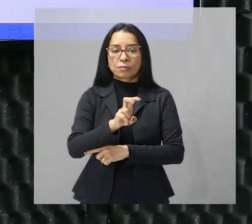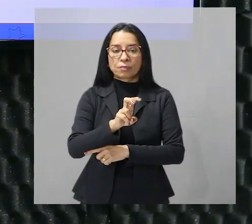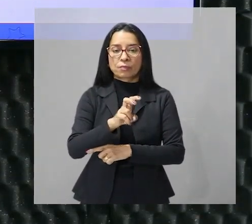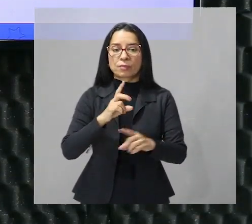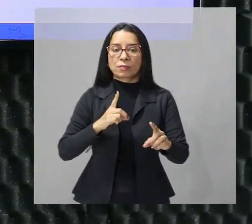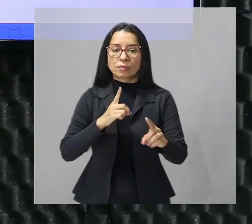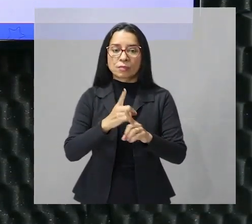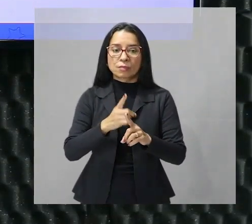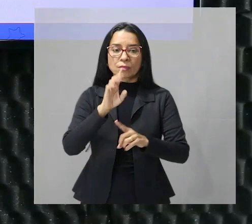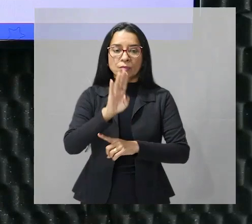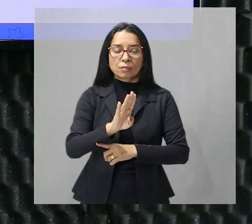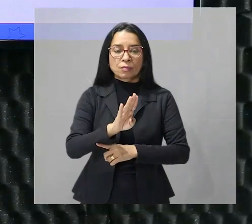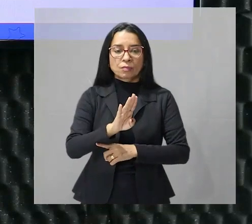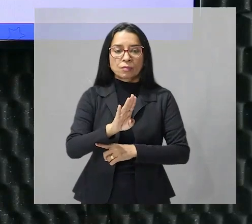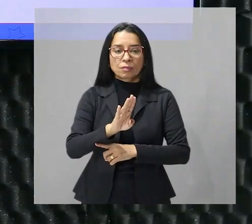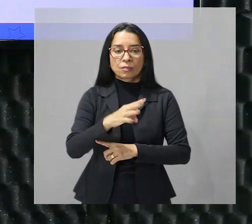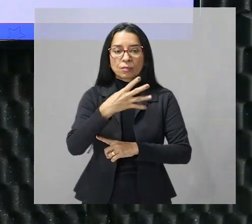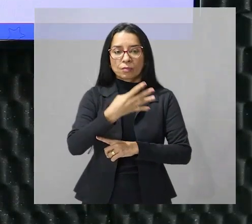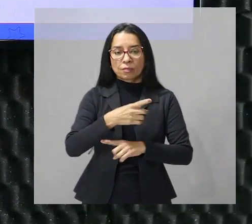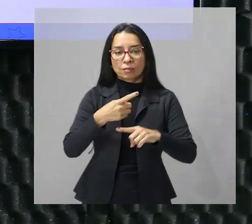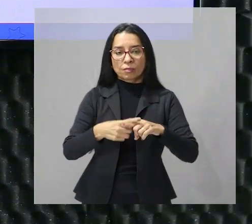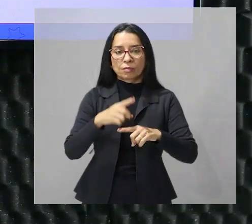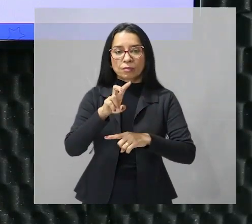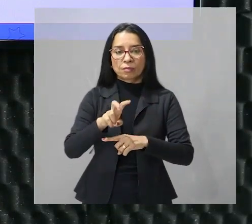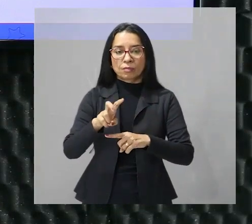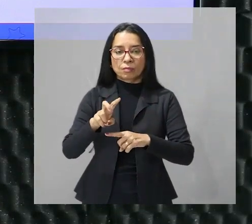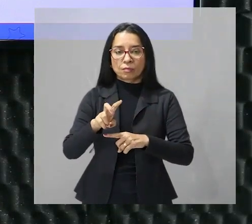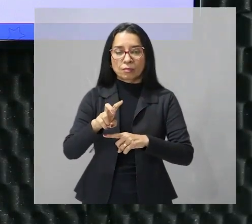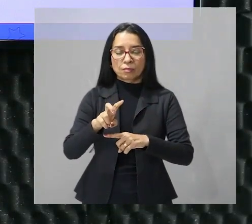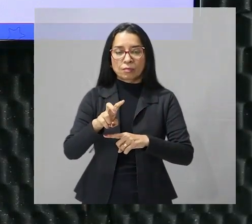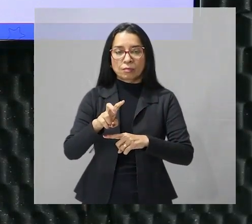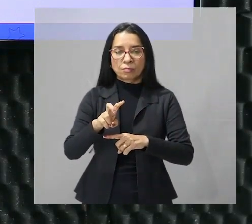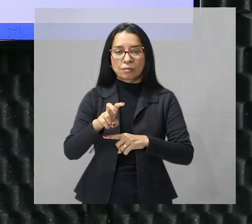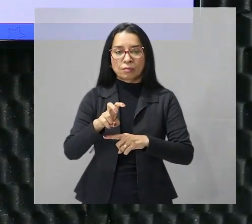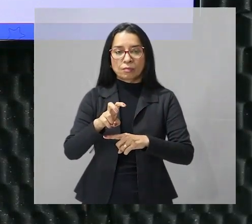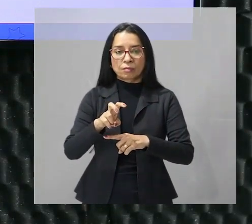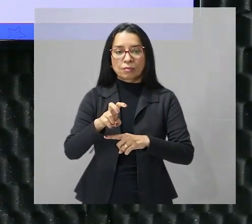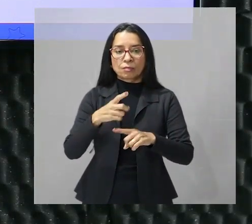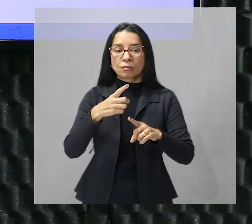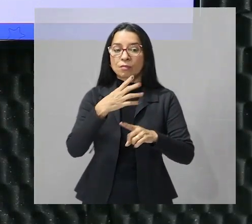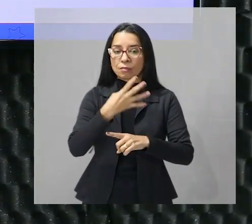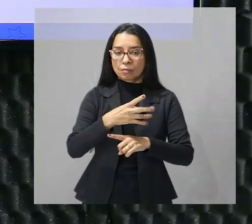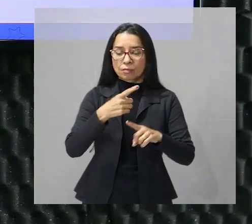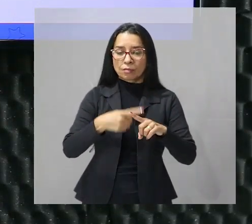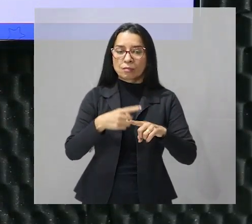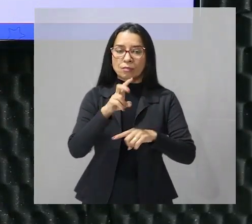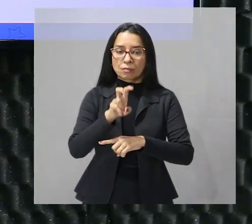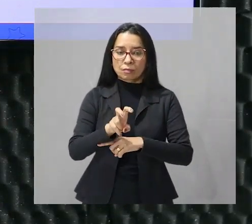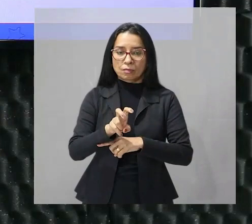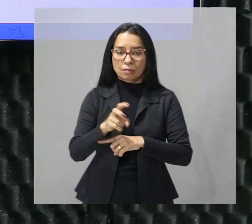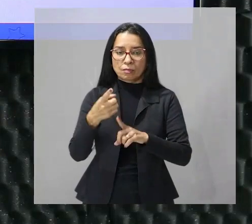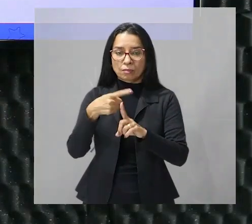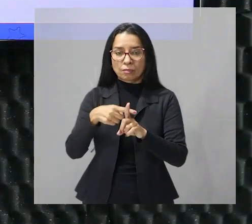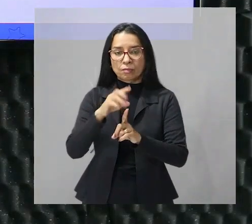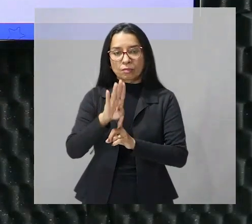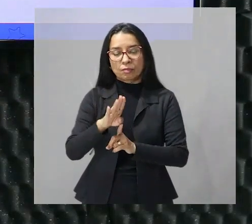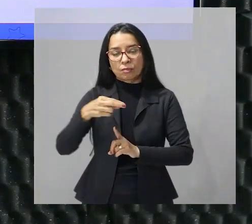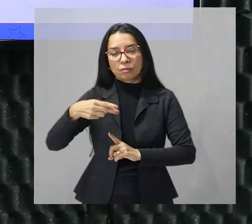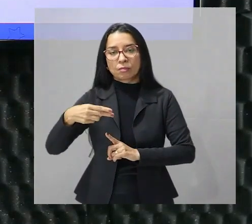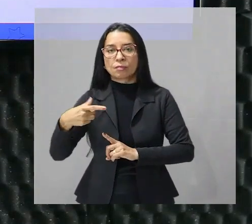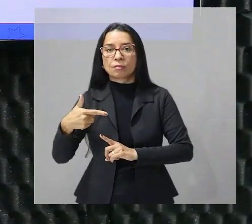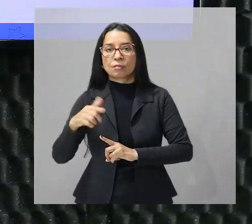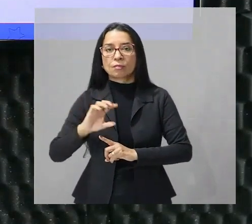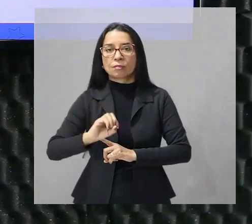E vamos encontrar o B, tá? Então, olha como ficou. 4 vezes A, quem é o A mesmo? 5, acabamos de achar, tá? Mais B